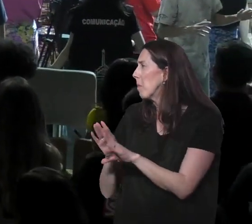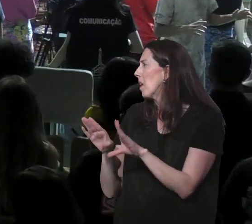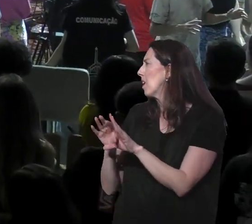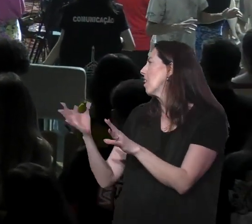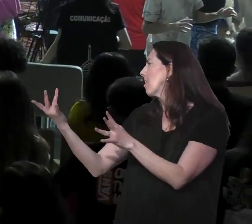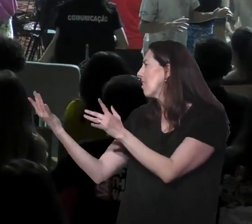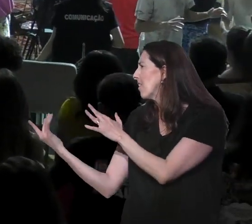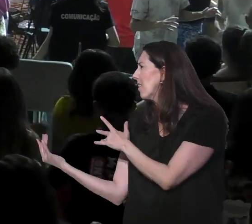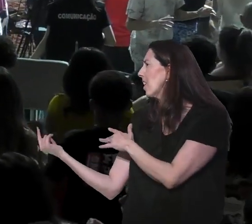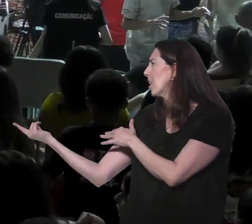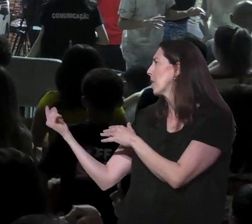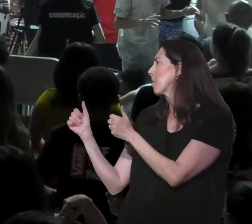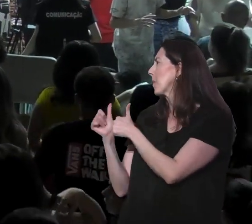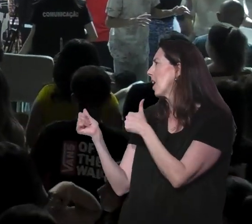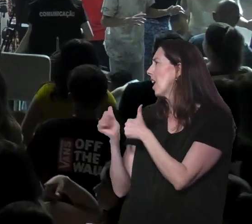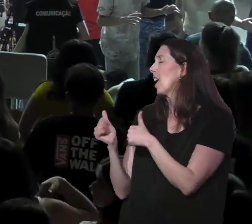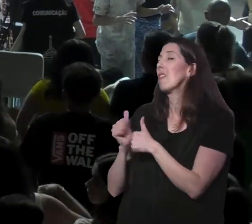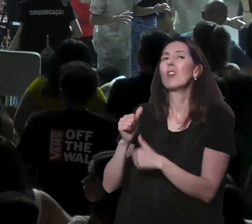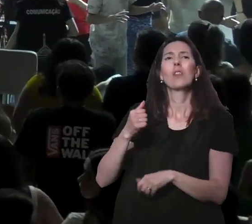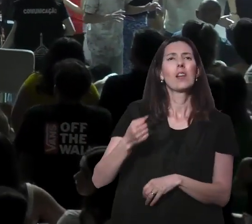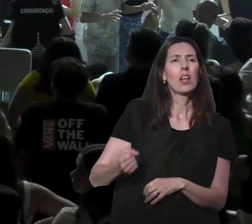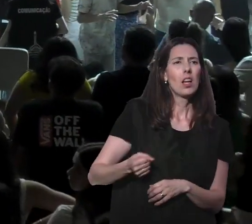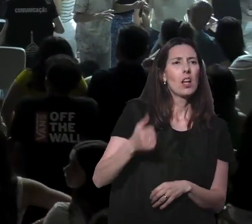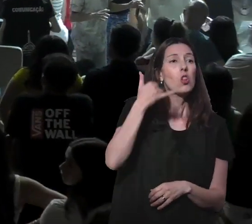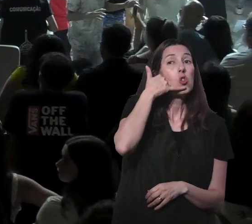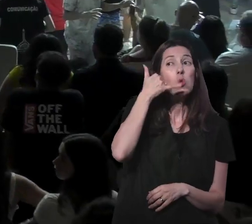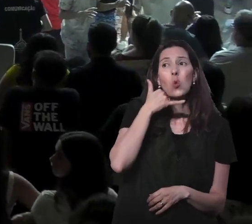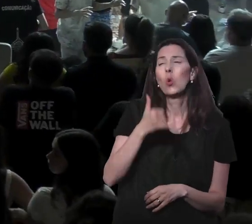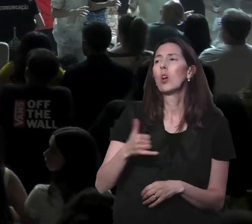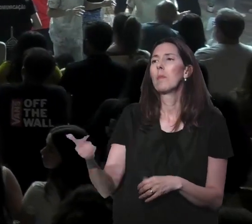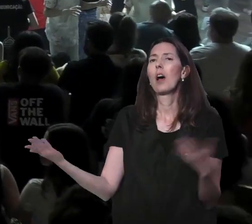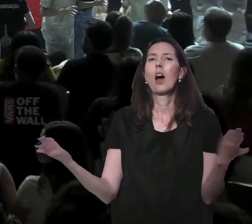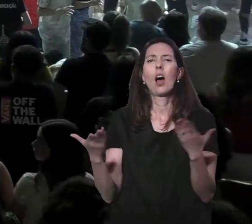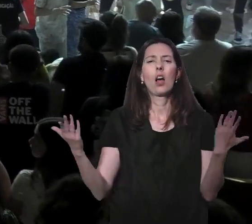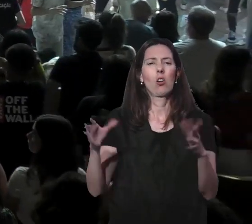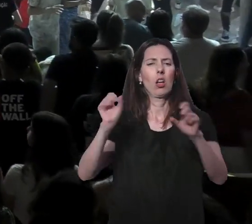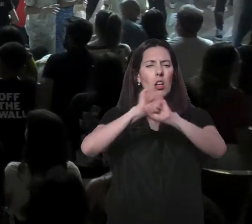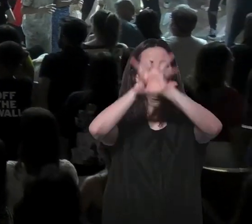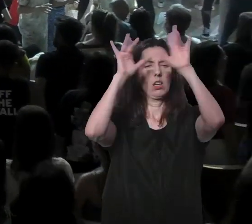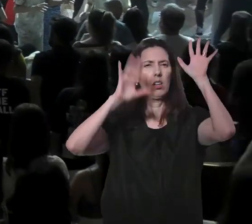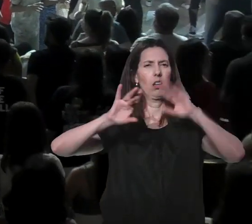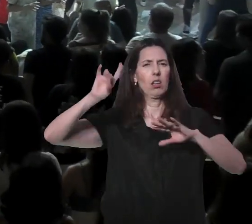vir até eles. Eles vão pegar o teu telefone. Vamos glorificar a Deus que hoje